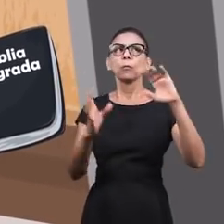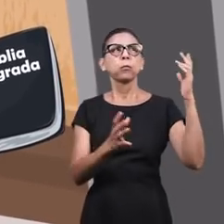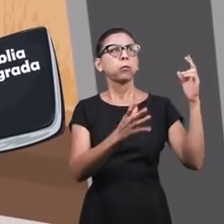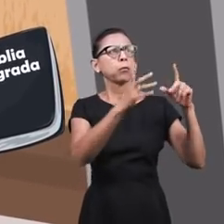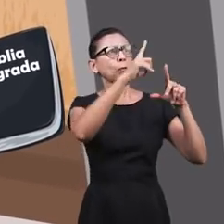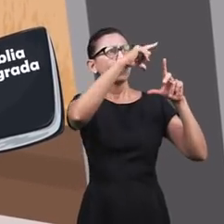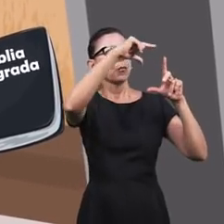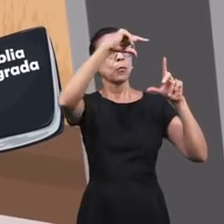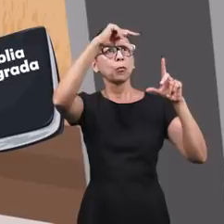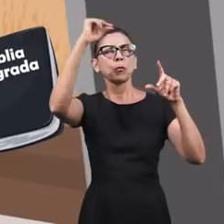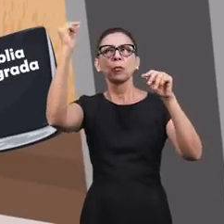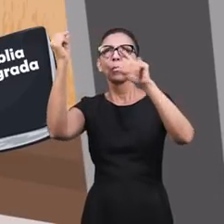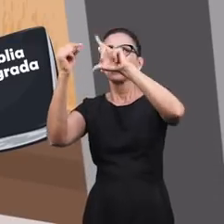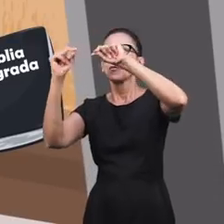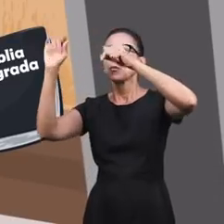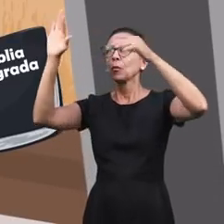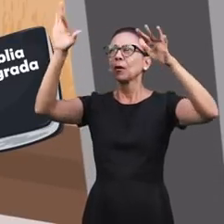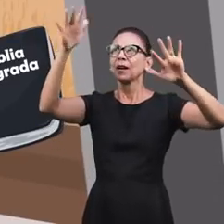E aí